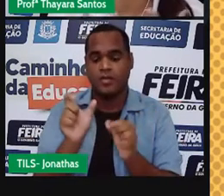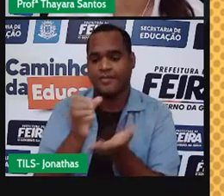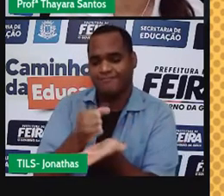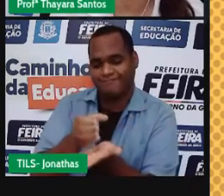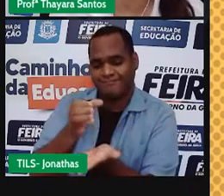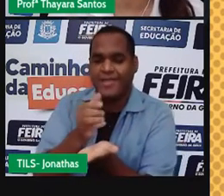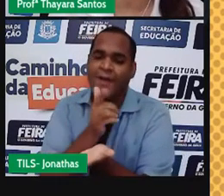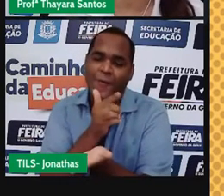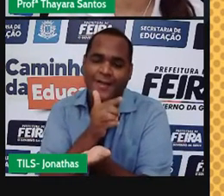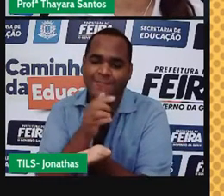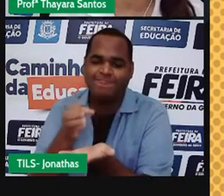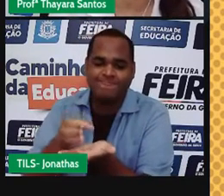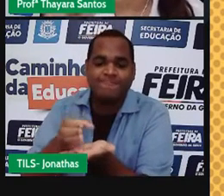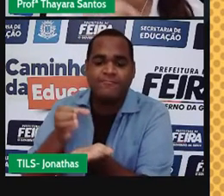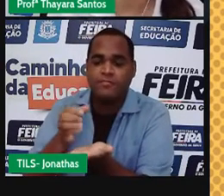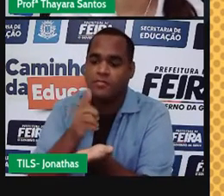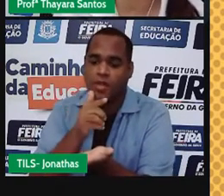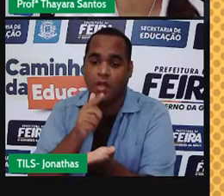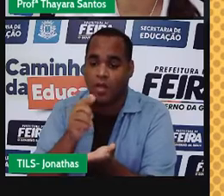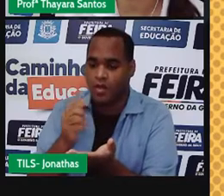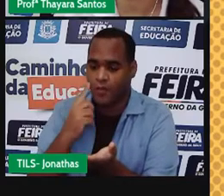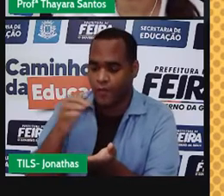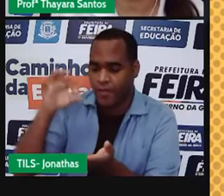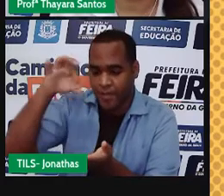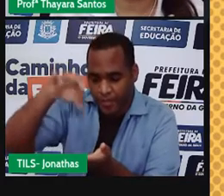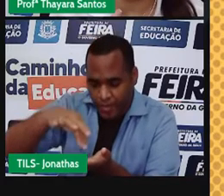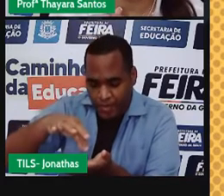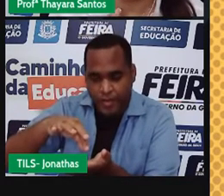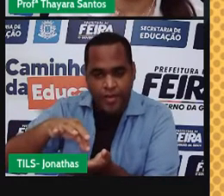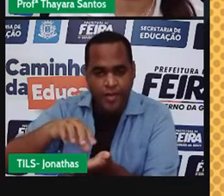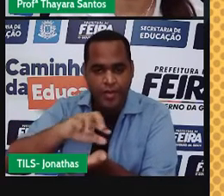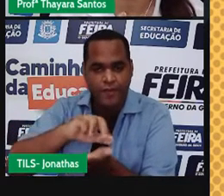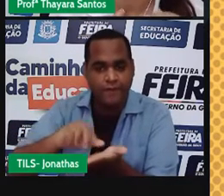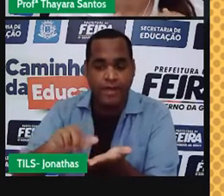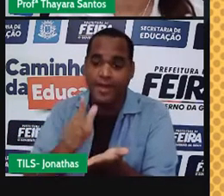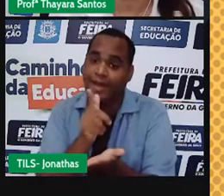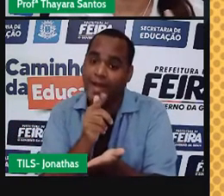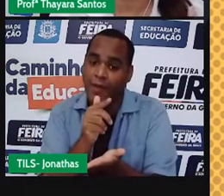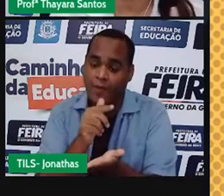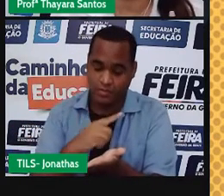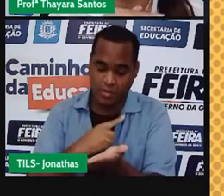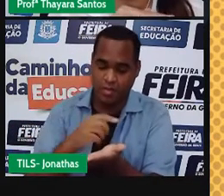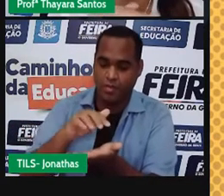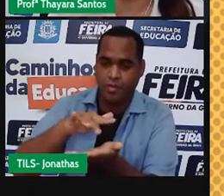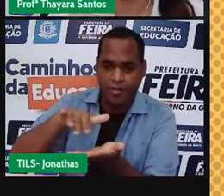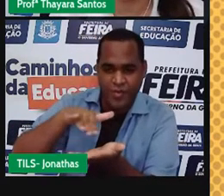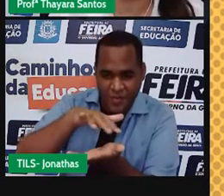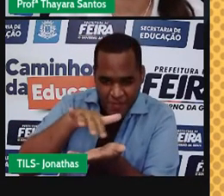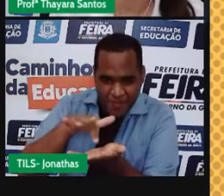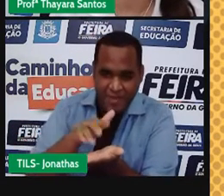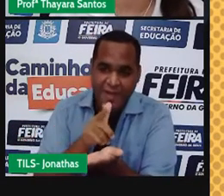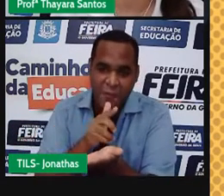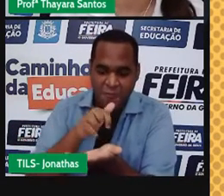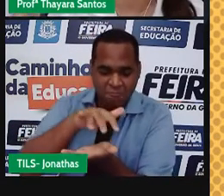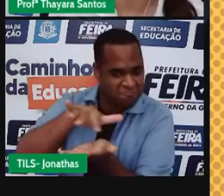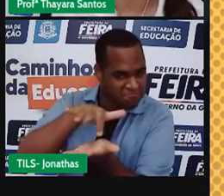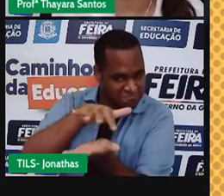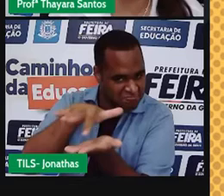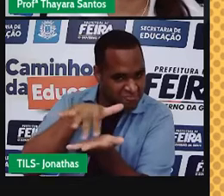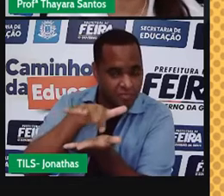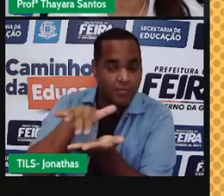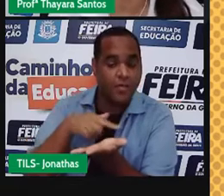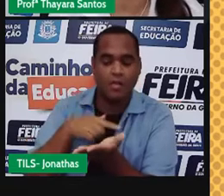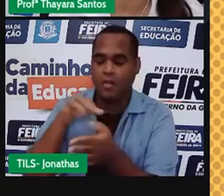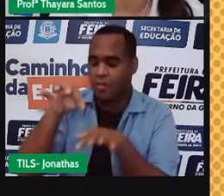copo de água cheio que a gente vai lá e coloca objetos dentro então quando o palco ele tá cheio de verdade até a borda e a gente